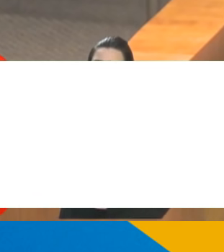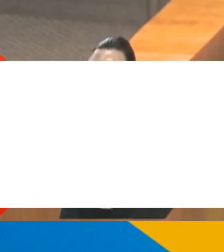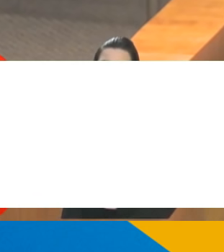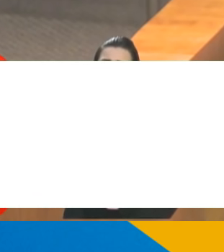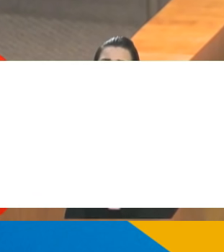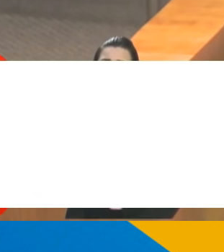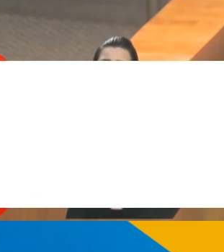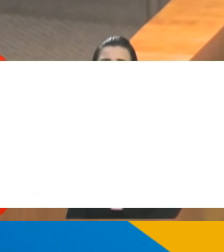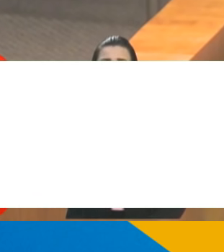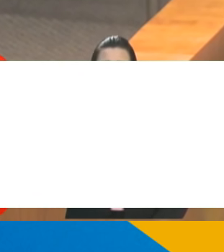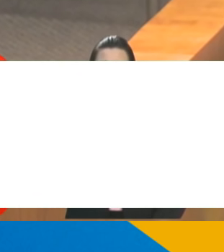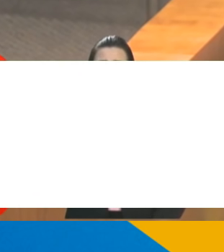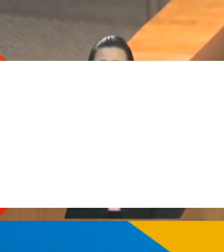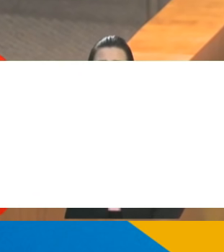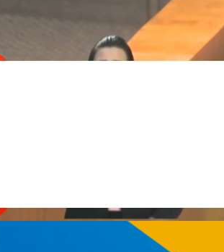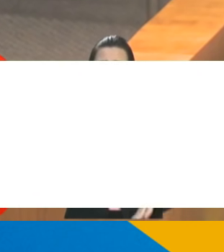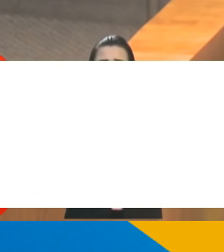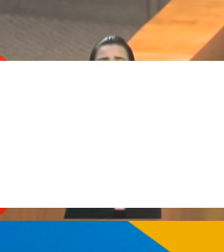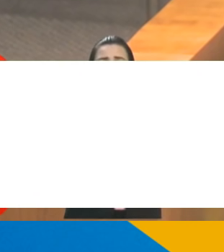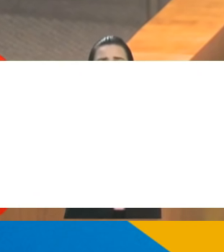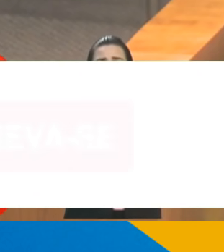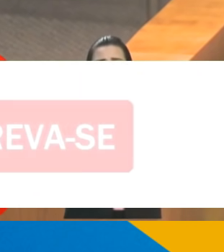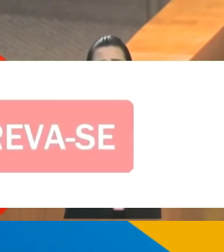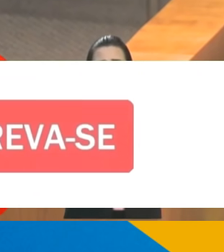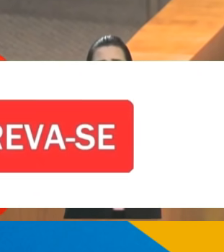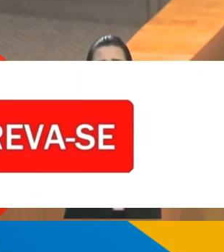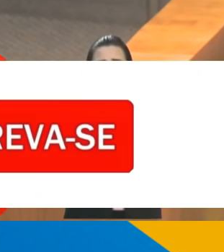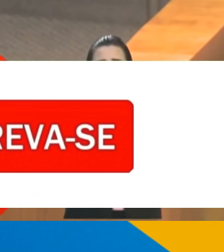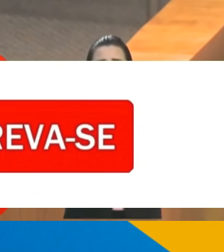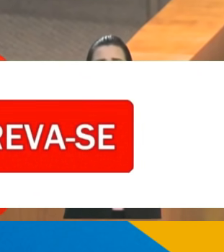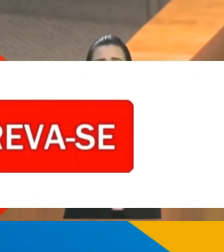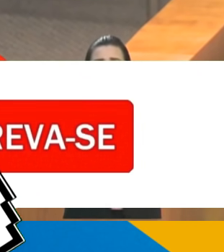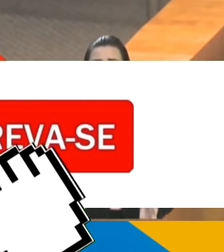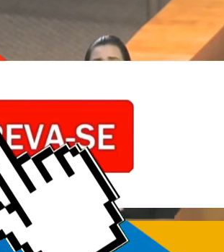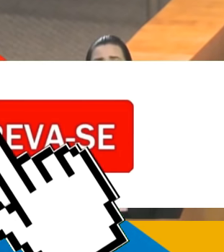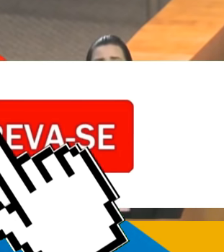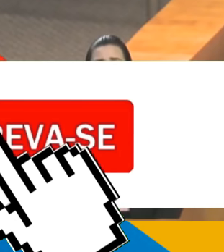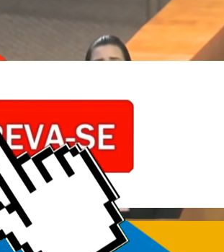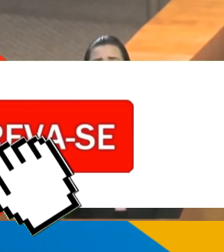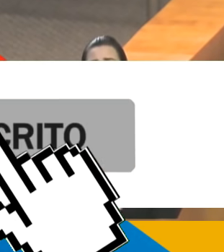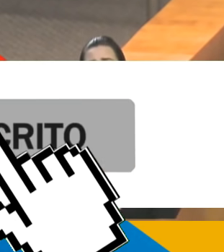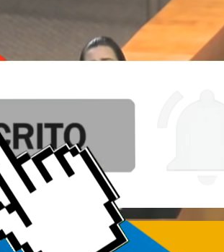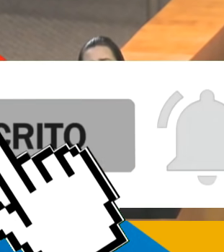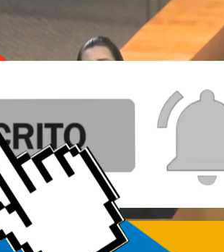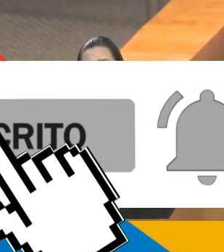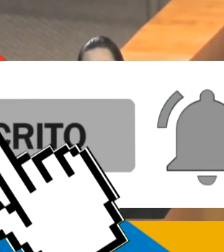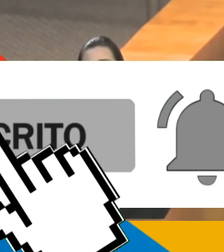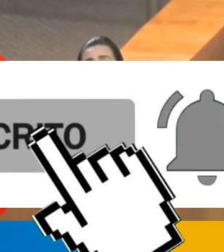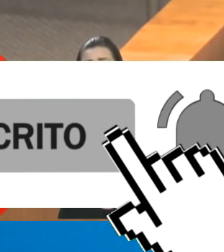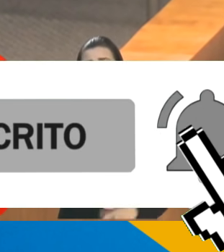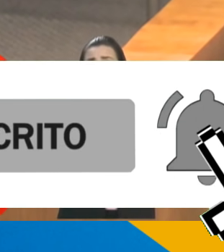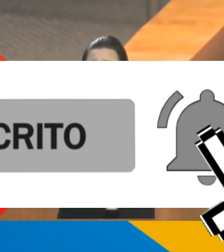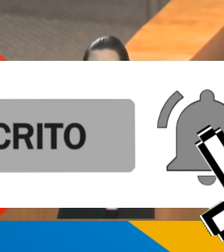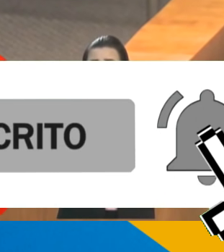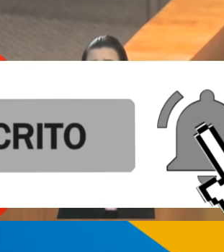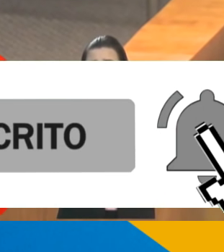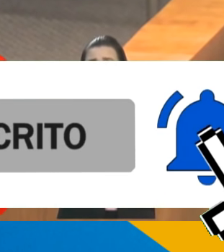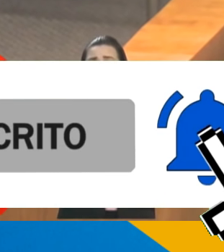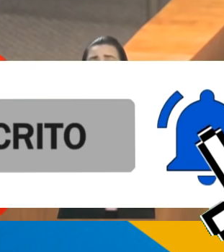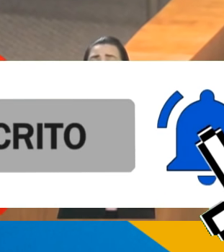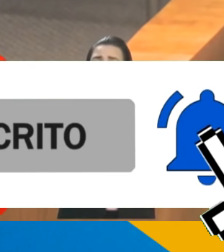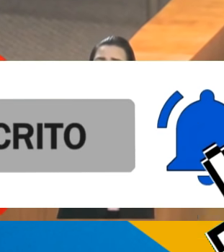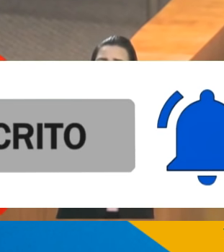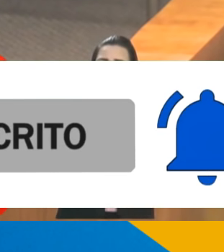se omitir a cobrar a continuidade do auxílio emergencial a nível nacional, que o governo federal, sim,